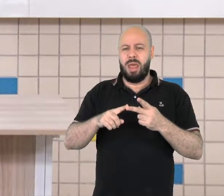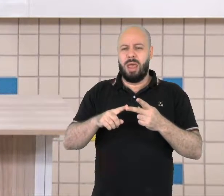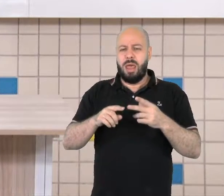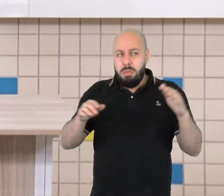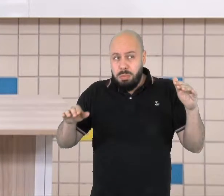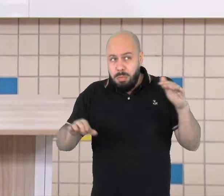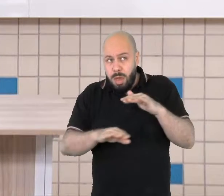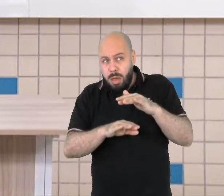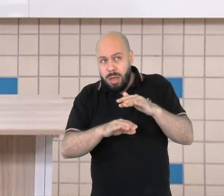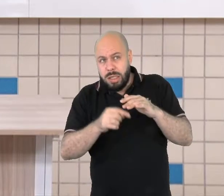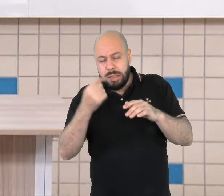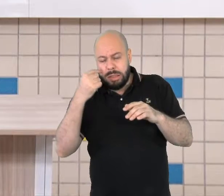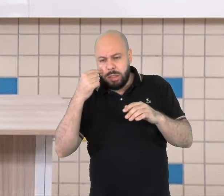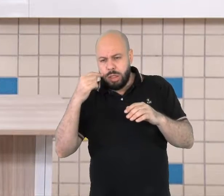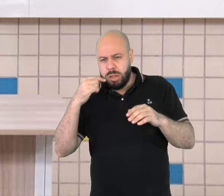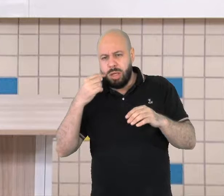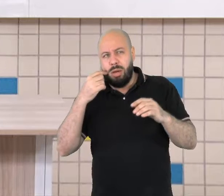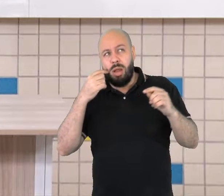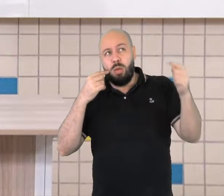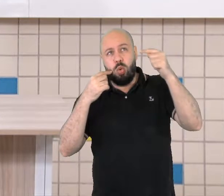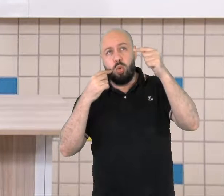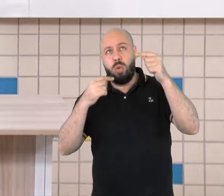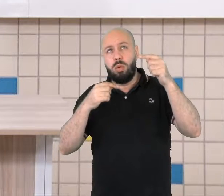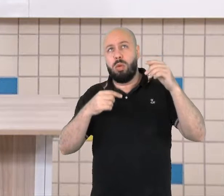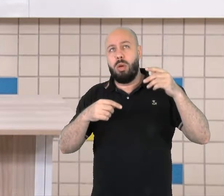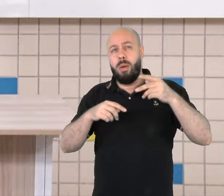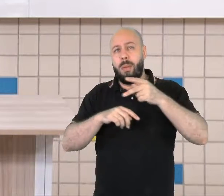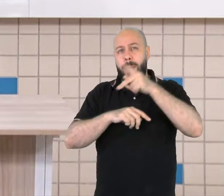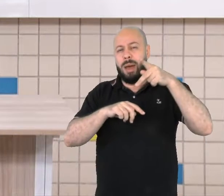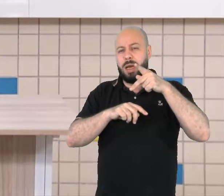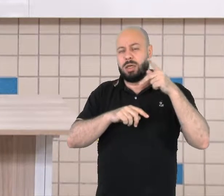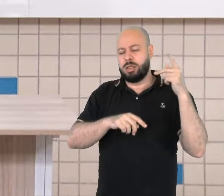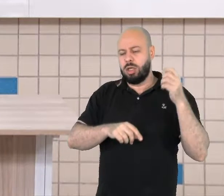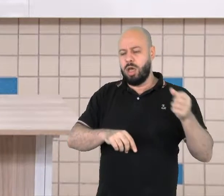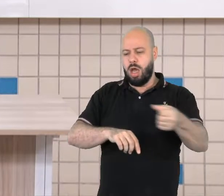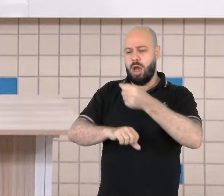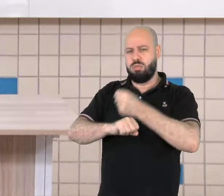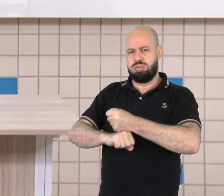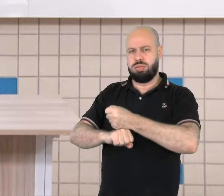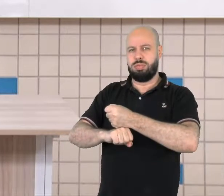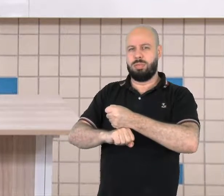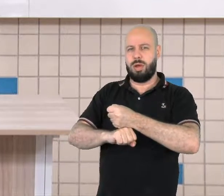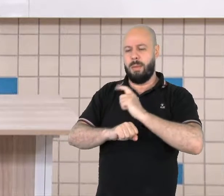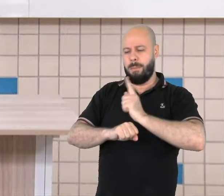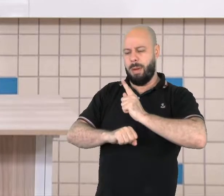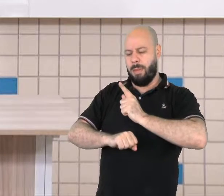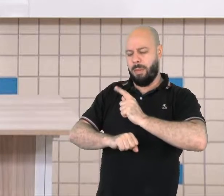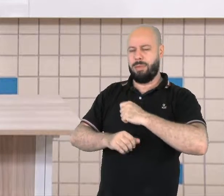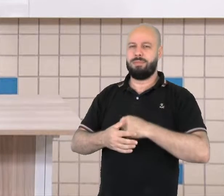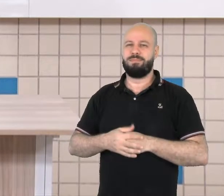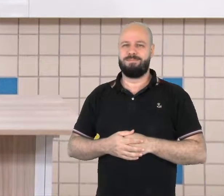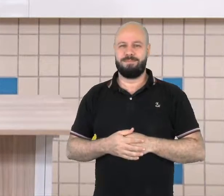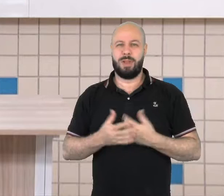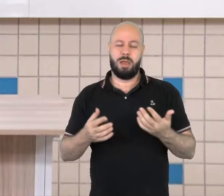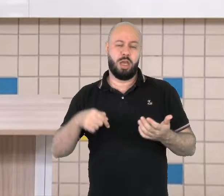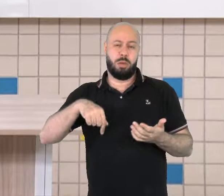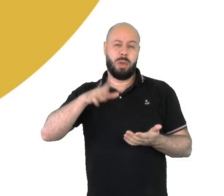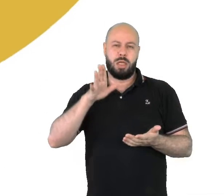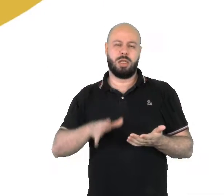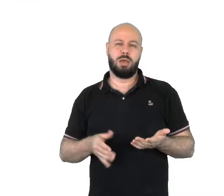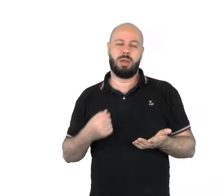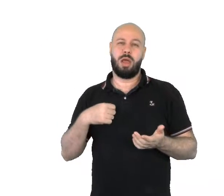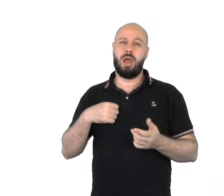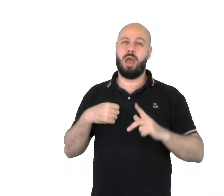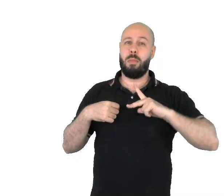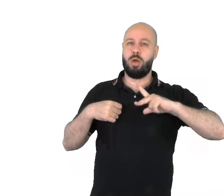ele fica submetido a esse país que veio tomar controle, tá, do território. No caso do Brasil,